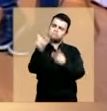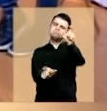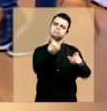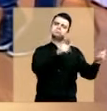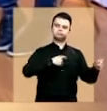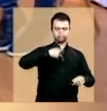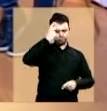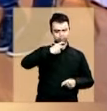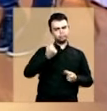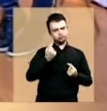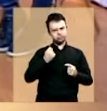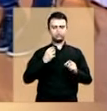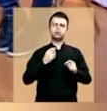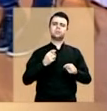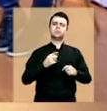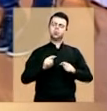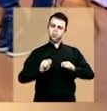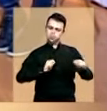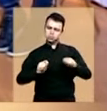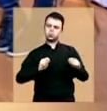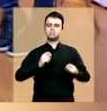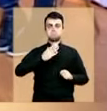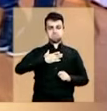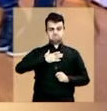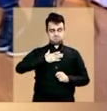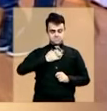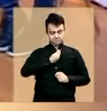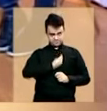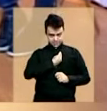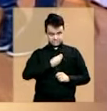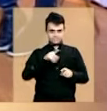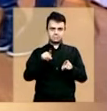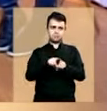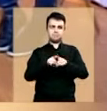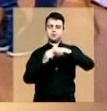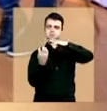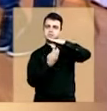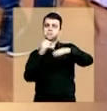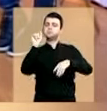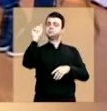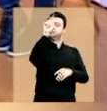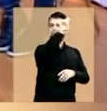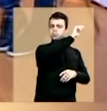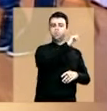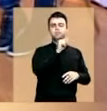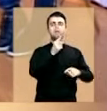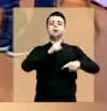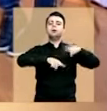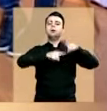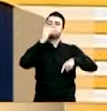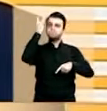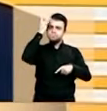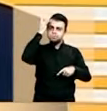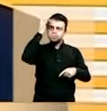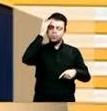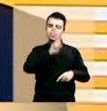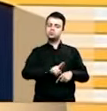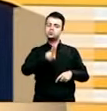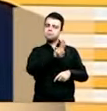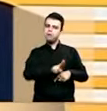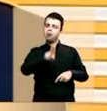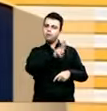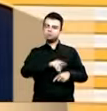Então, sustentabilidade na finança, tanto para a vida pessoal quanto para a vida das empresas, é isso. Usar os recursos com eficiência. Você ganha